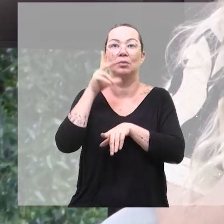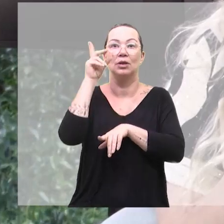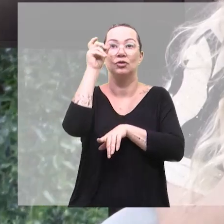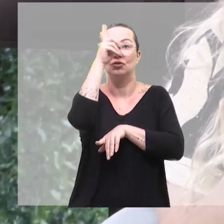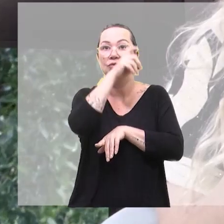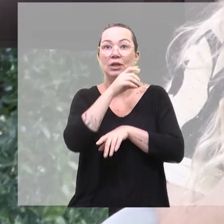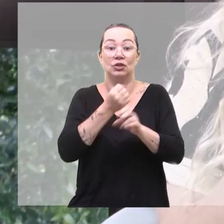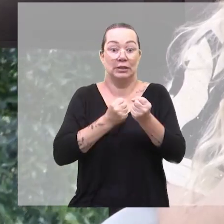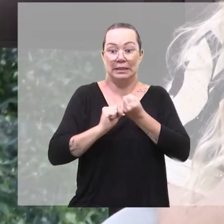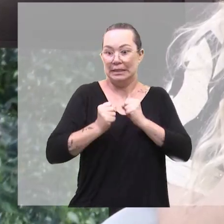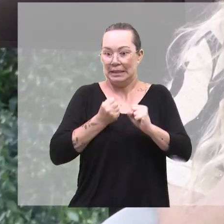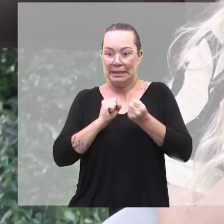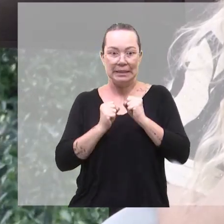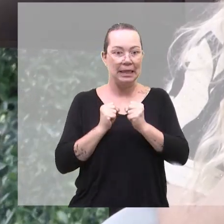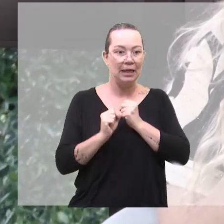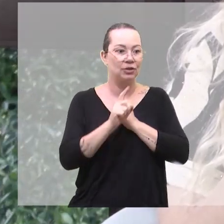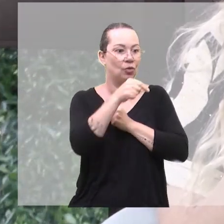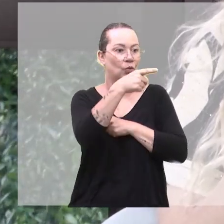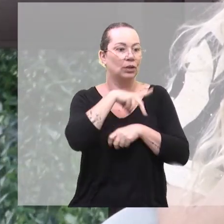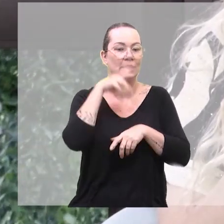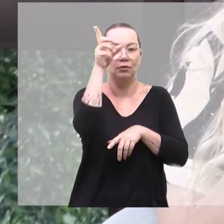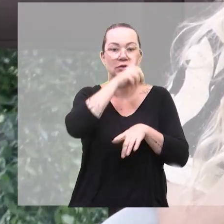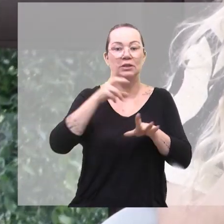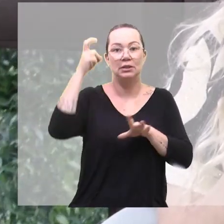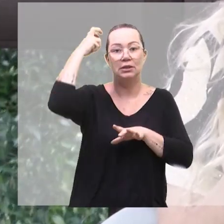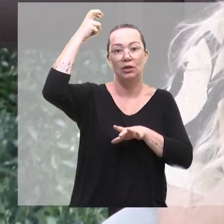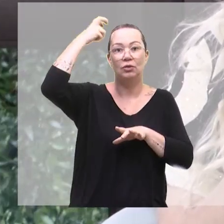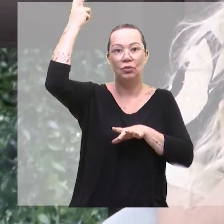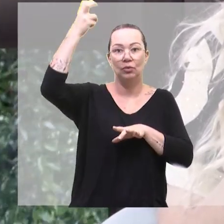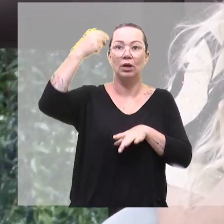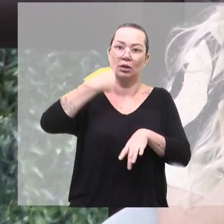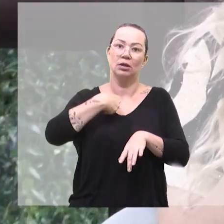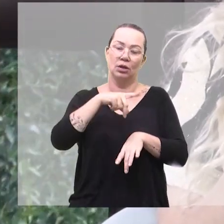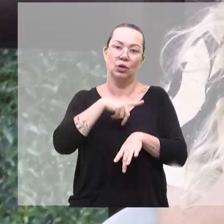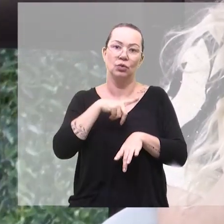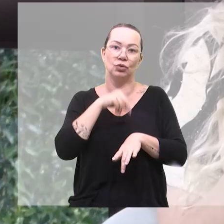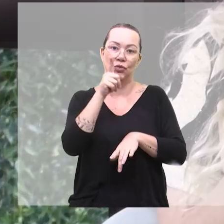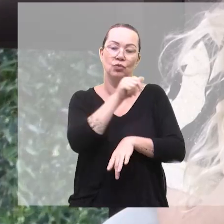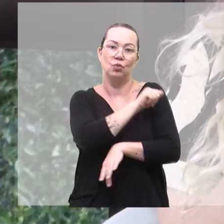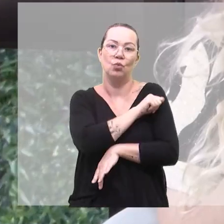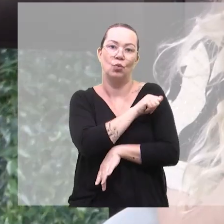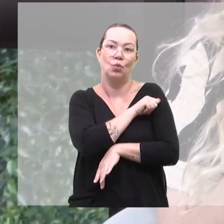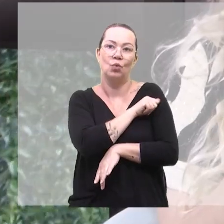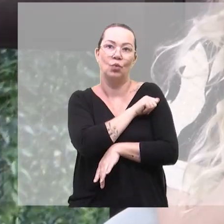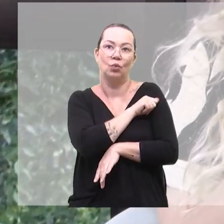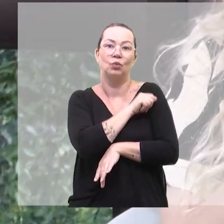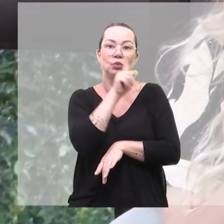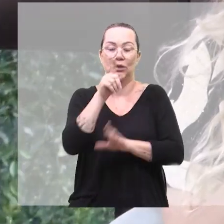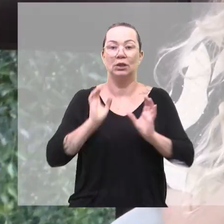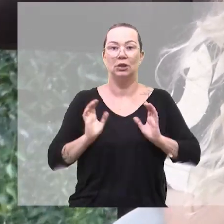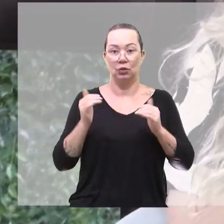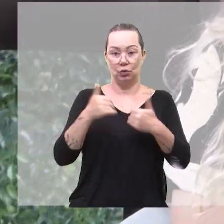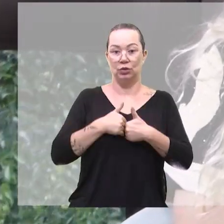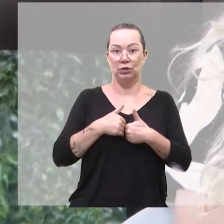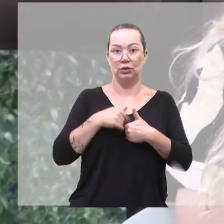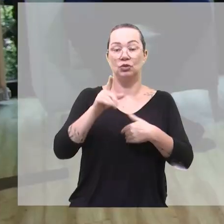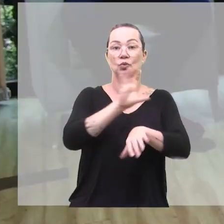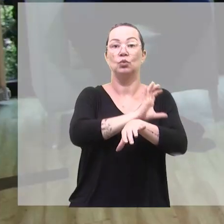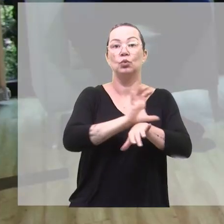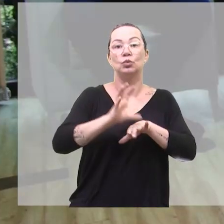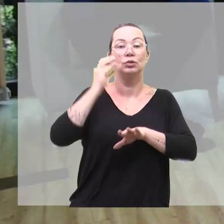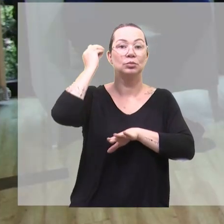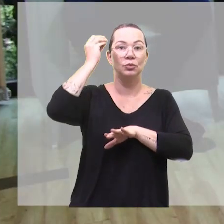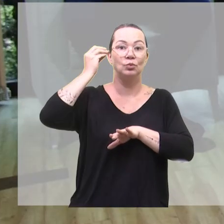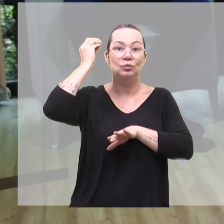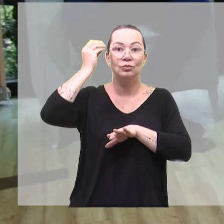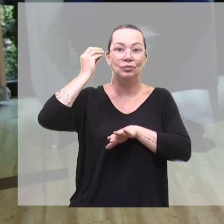tem uma dificuldade de ansiedade, outra que tem deficiência intelectual. E eu tive um aluno que era autista, isso